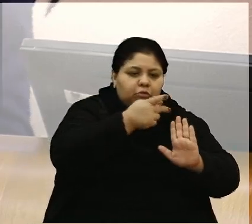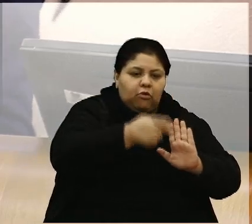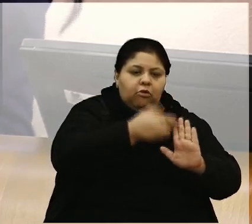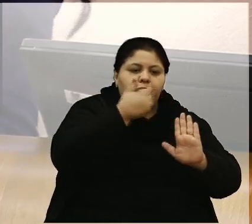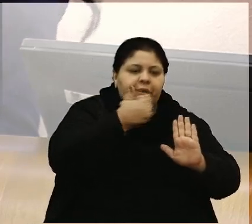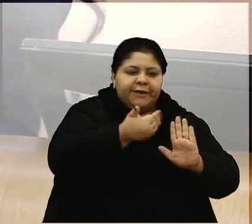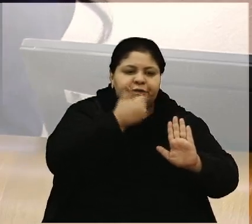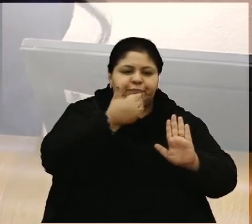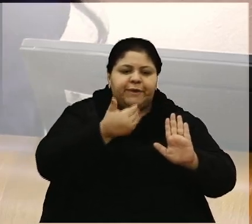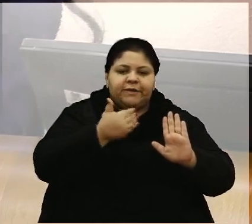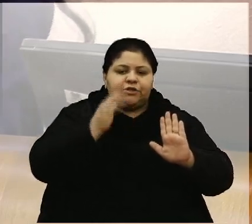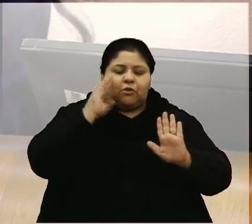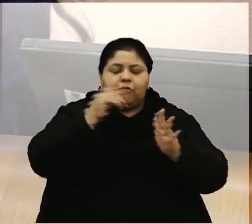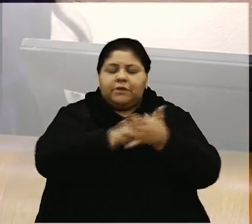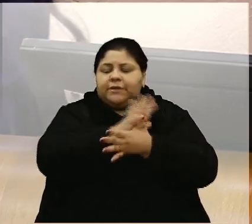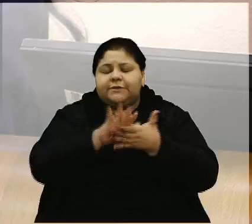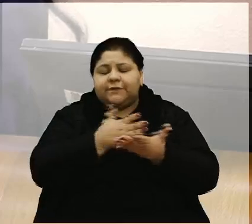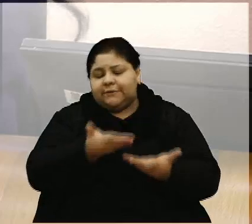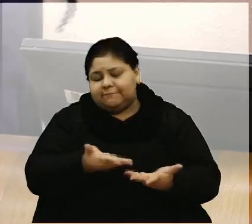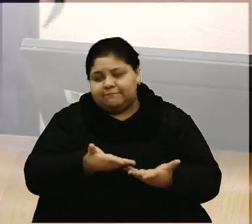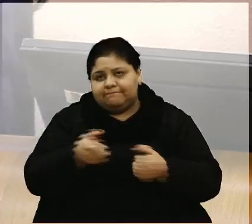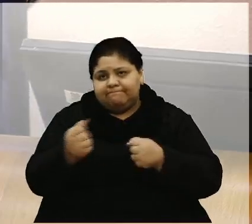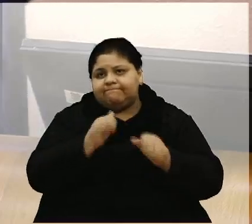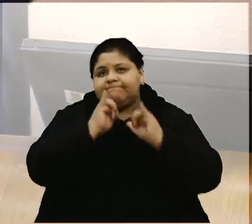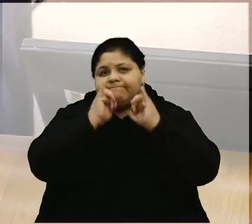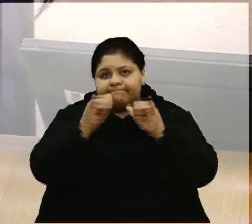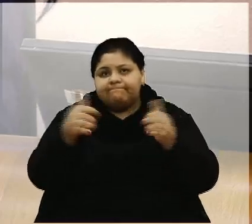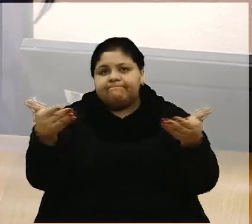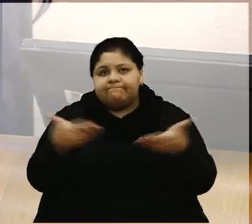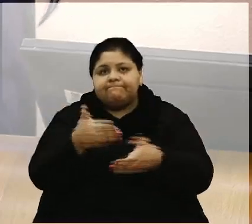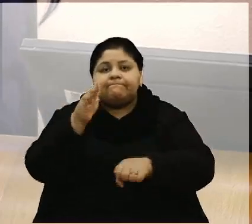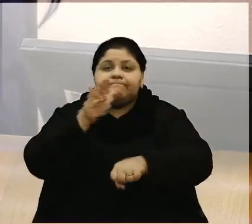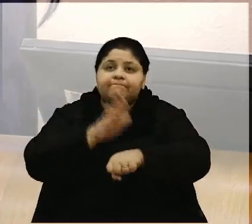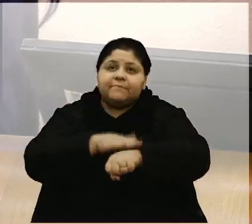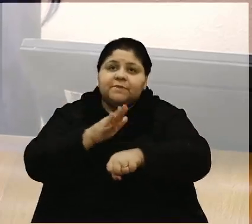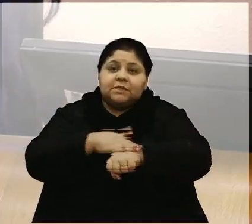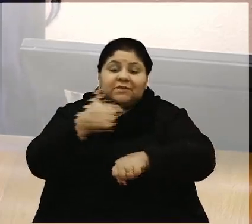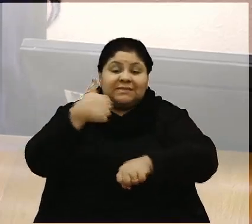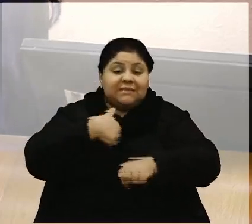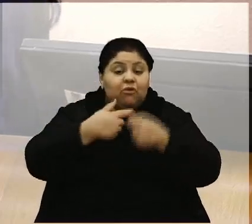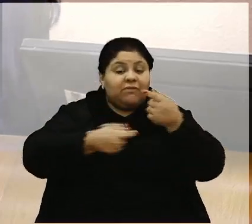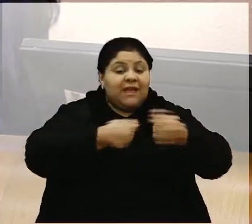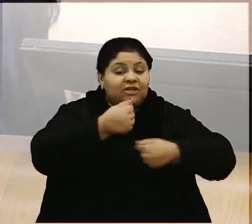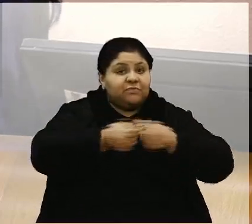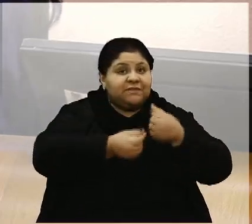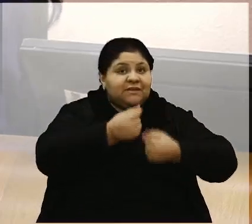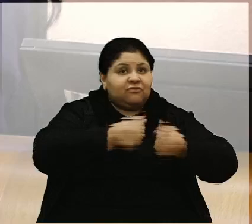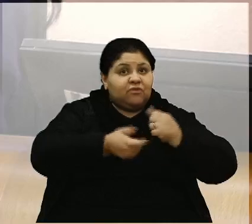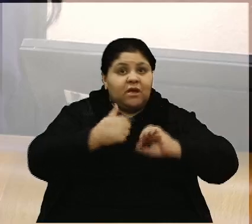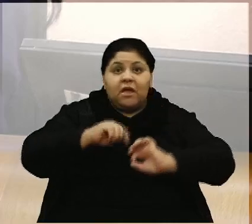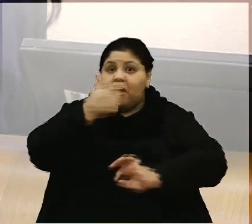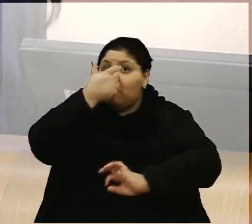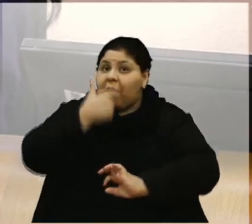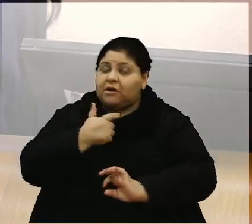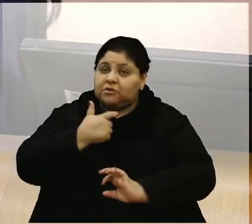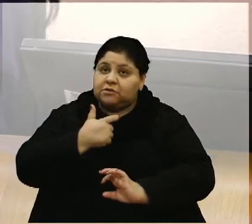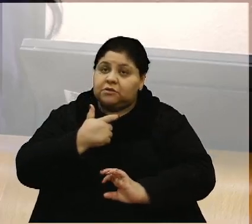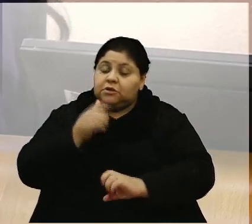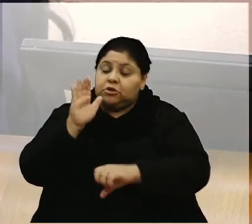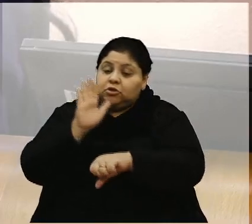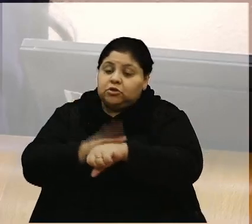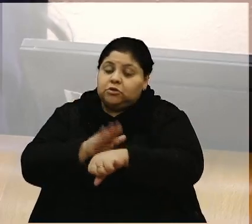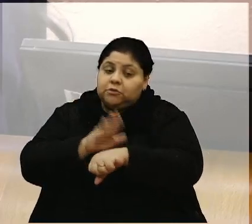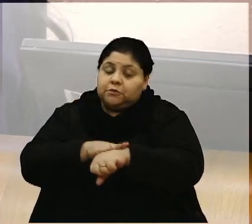infelizmente não acontece. O que eu posso dizer é que nesse momento, se eu estivesse na administração, eu acho que é o